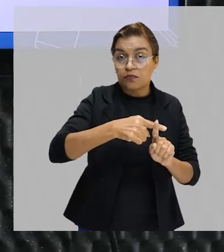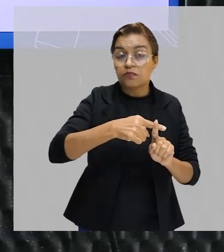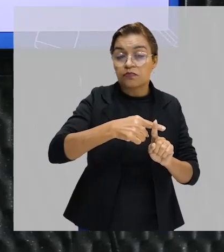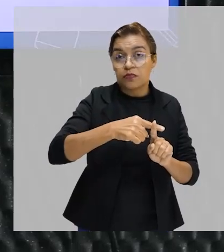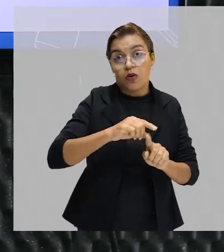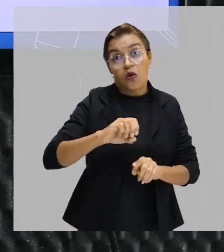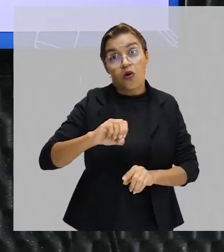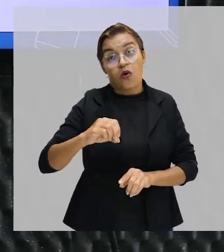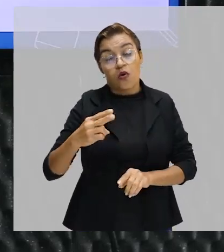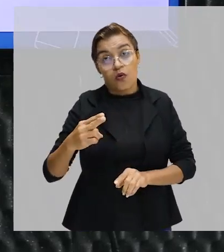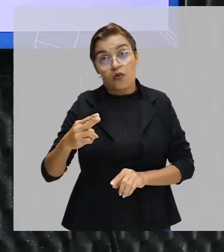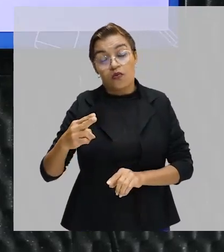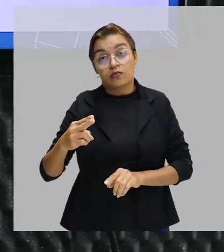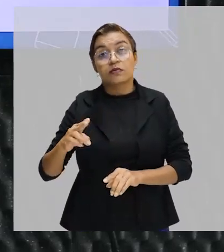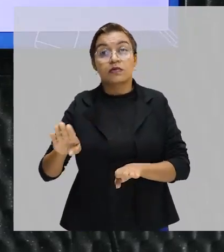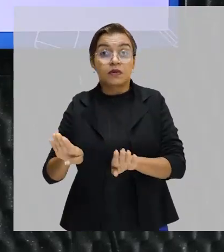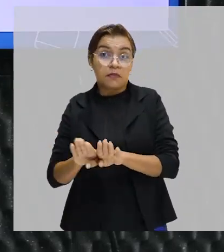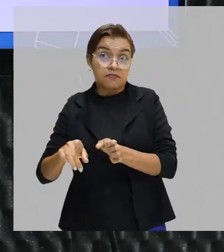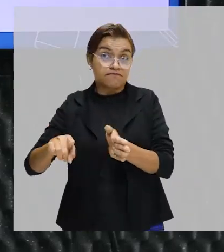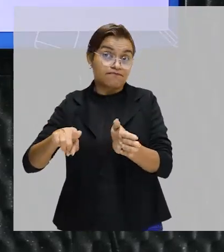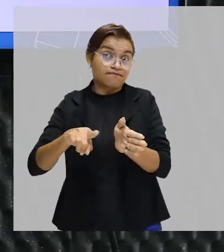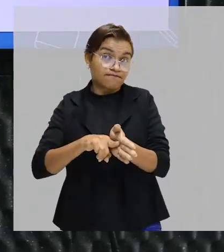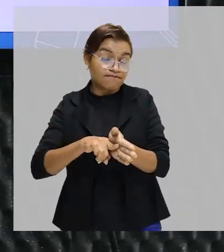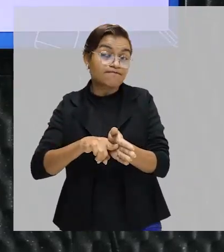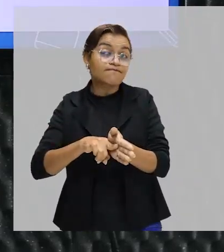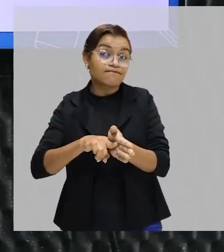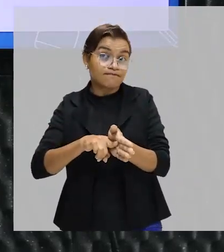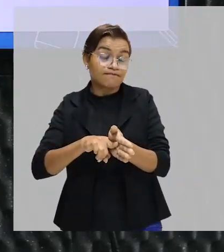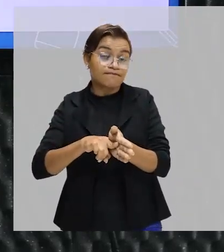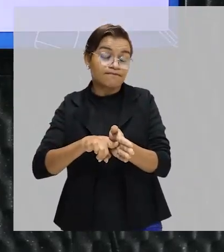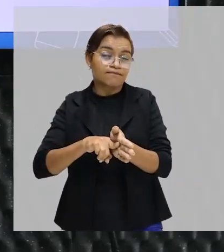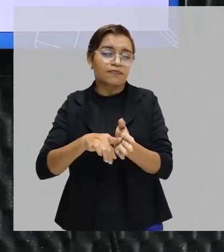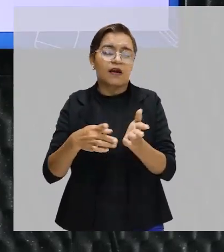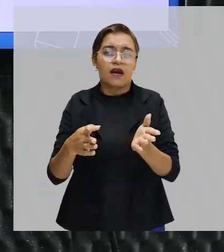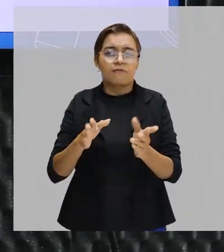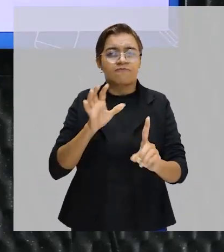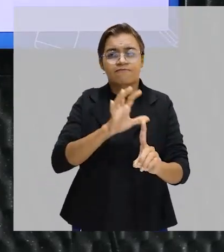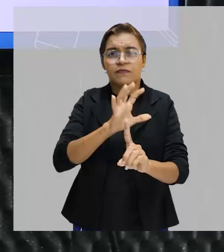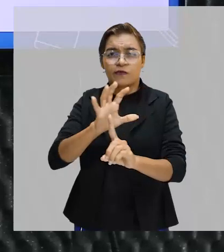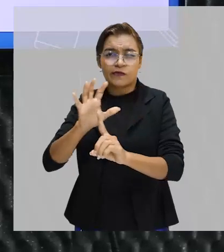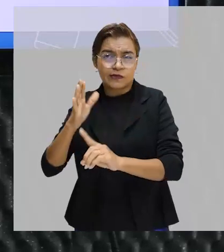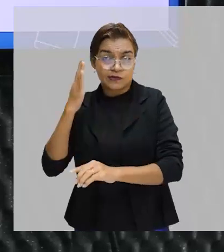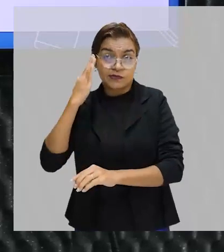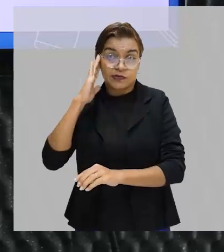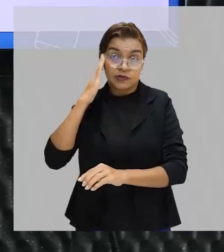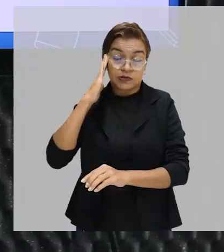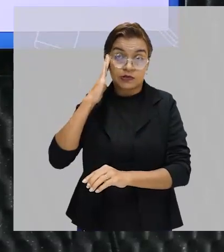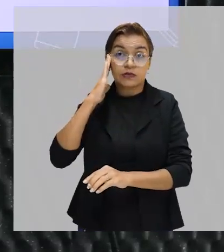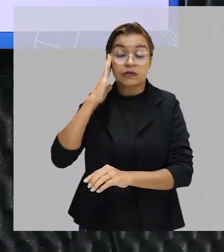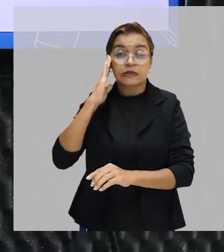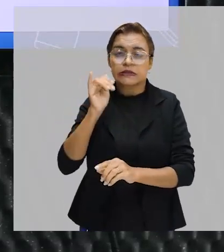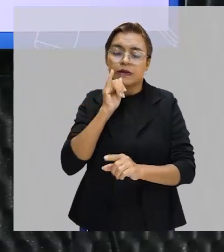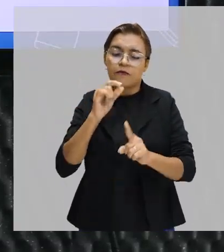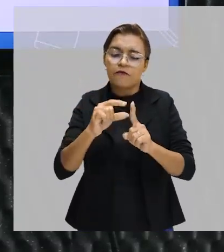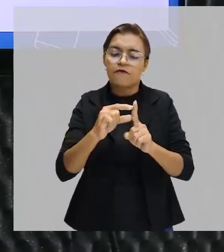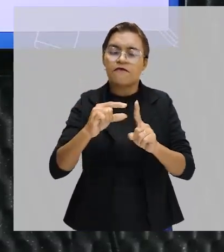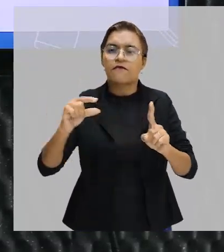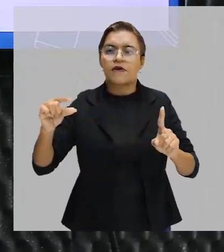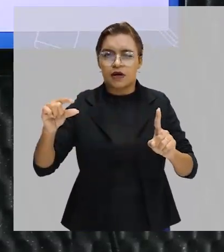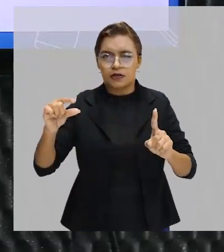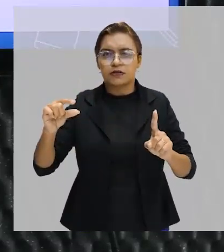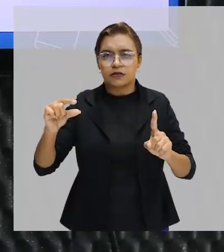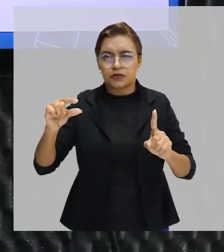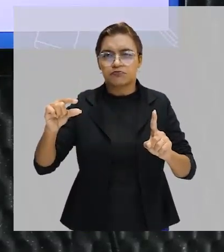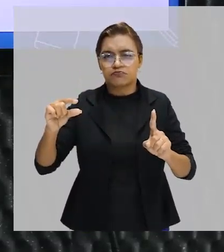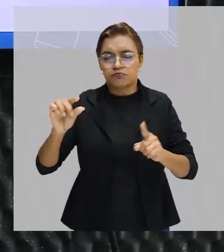ela é totalmente negativa, prejudicando a compreensão e o entendimento daquela sentença ou mesmo daquele